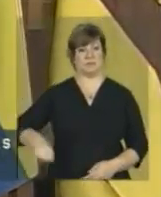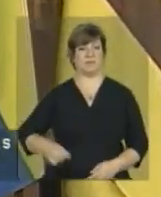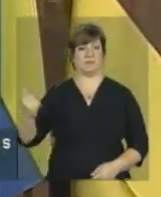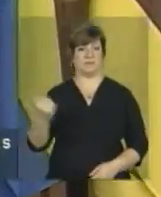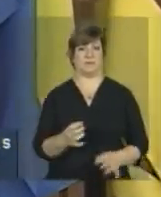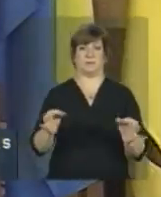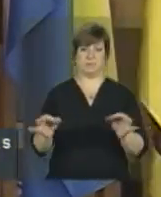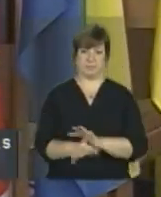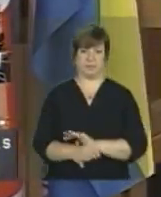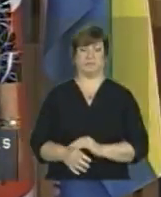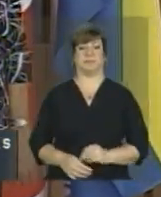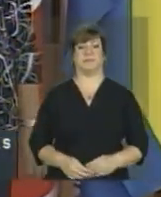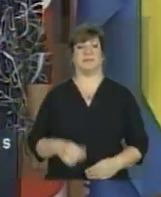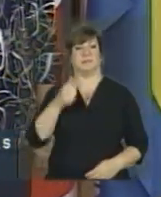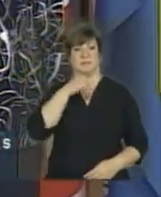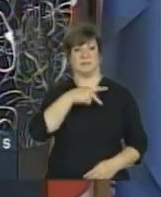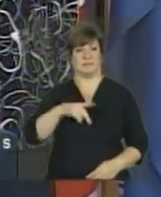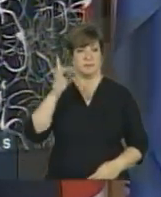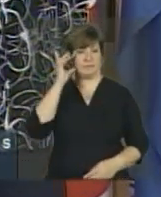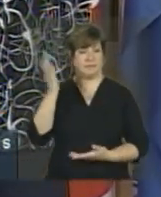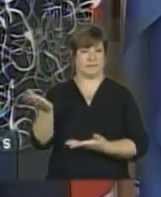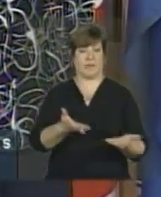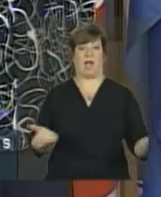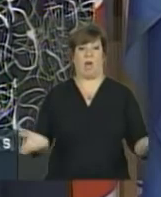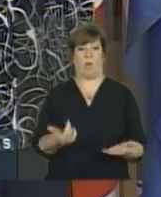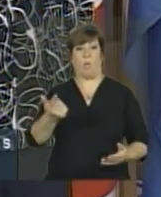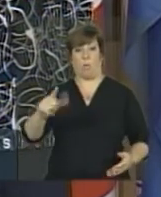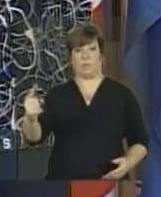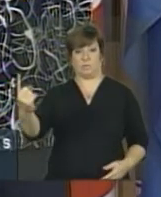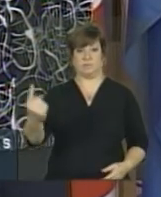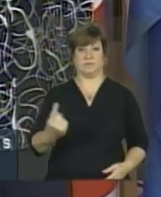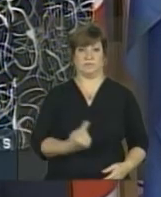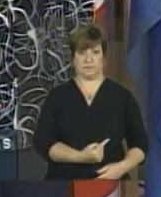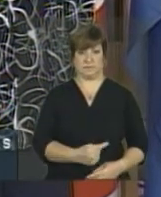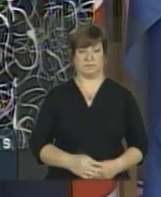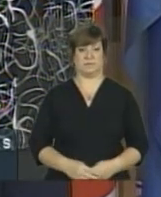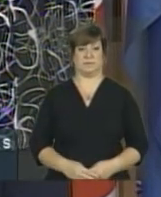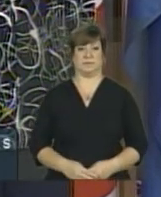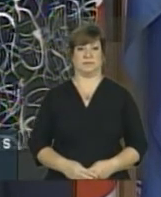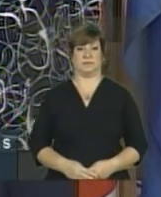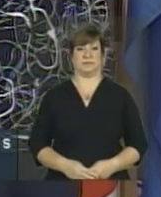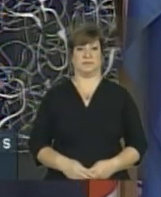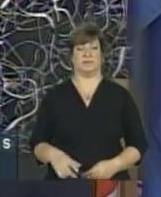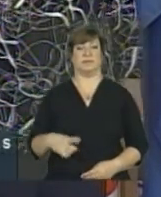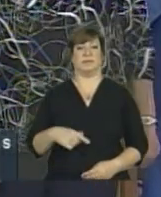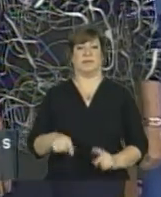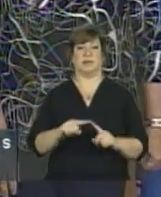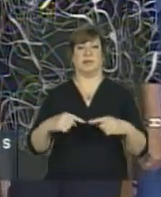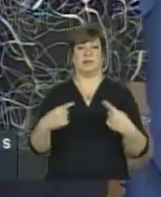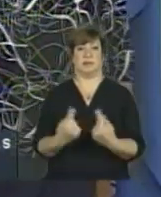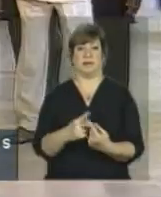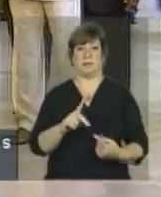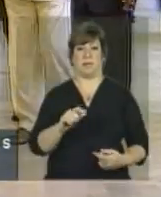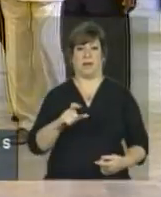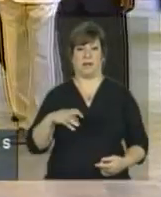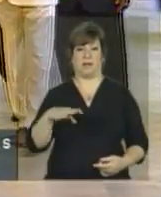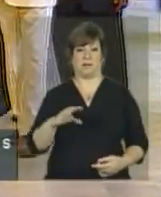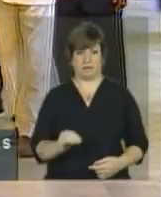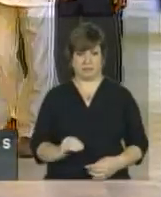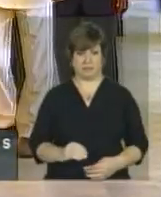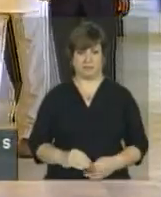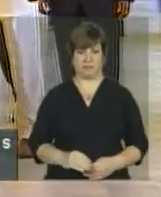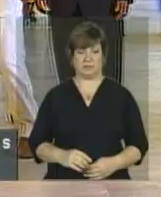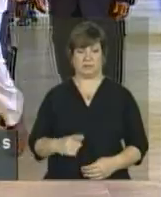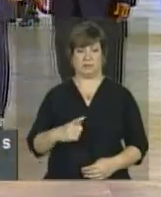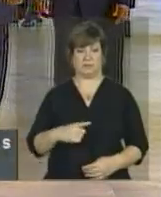embaixador que a presidenta Dilma Rousseff recebe no dia de hoje, numa cerimônia que está sendo realizada no Palácio do Itamaraty,